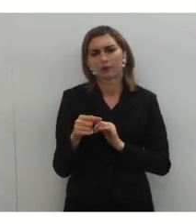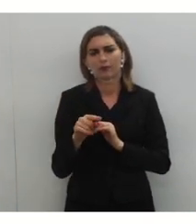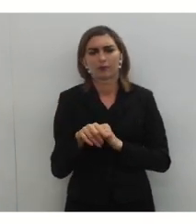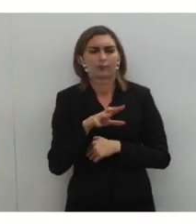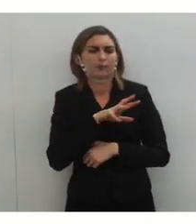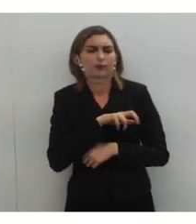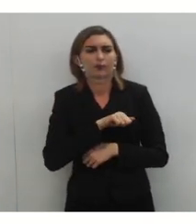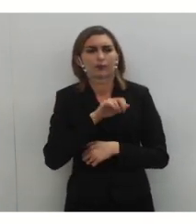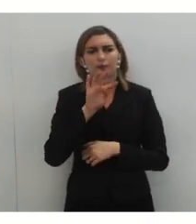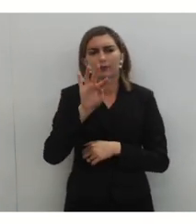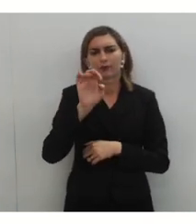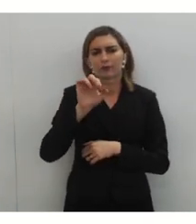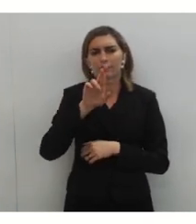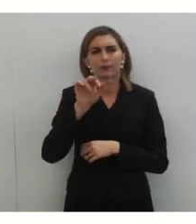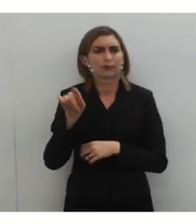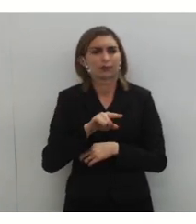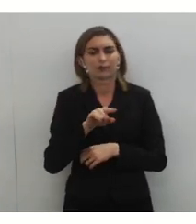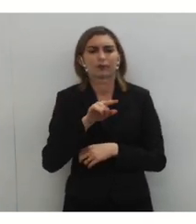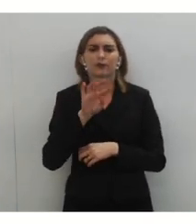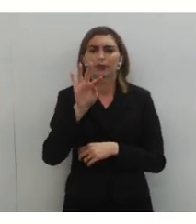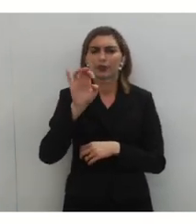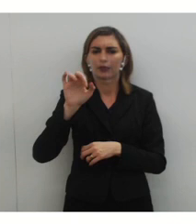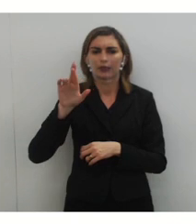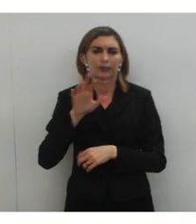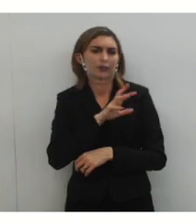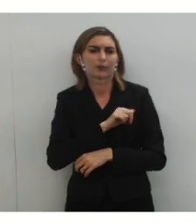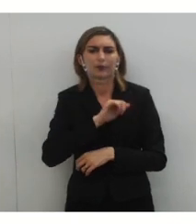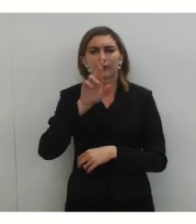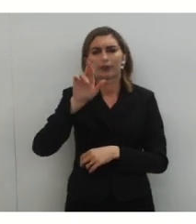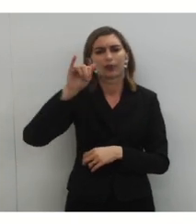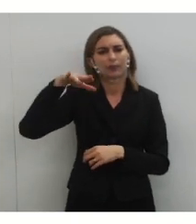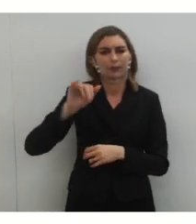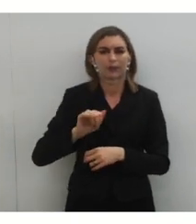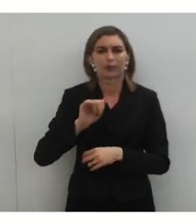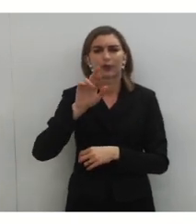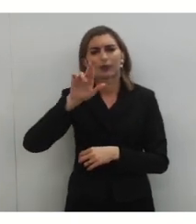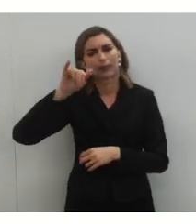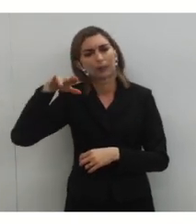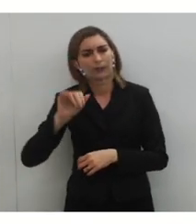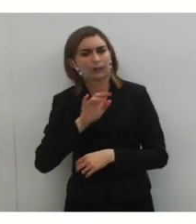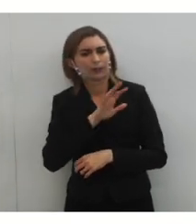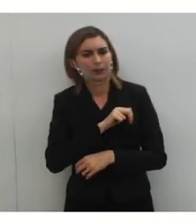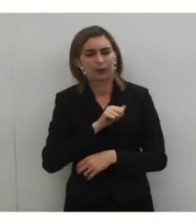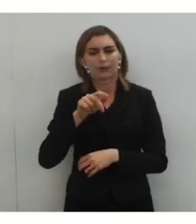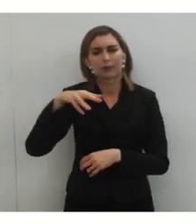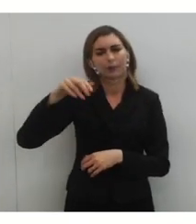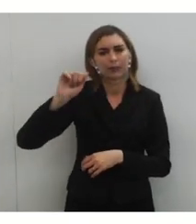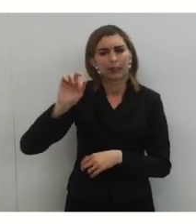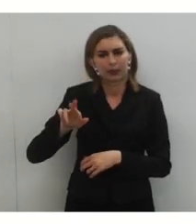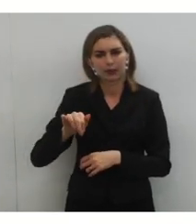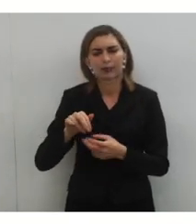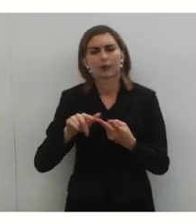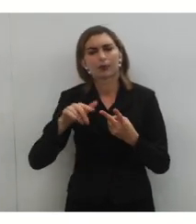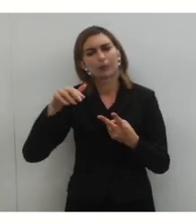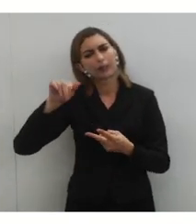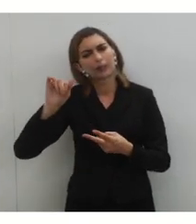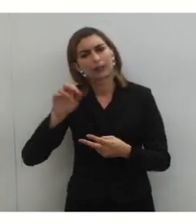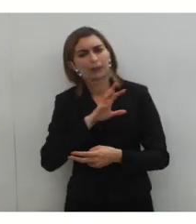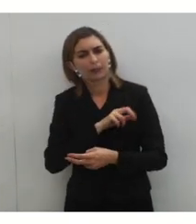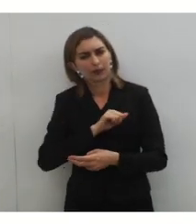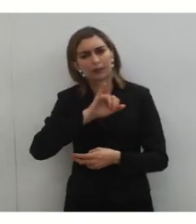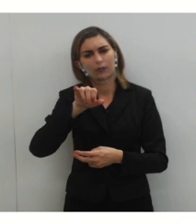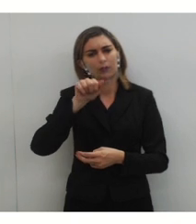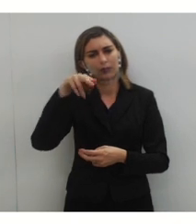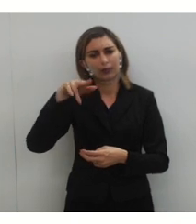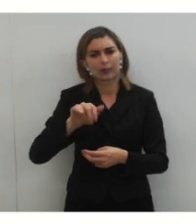amava a Teresa, Teresa amava Raimundo, Raimundo amava Maria, Maria amava Joaquim, Joaquim amava